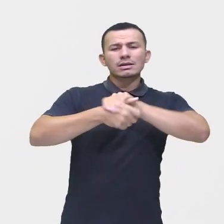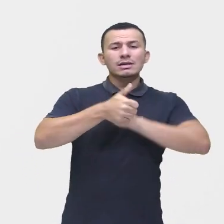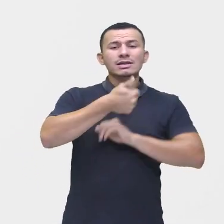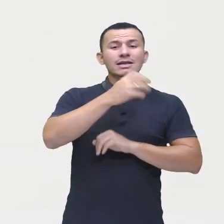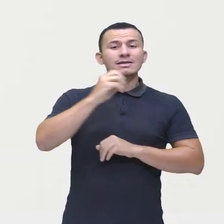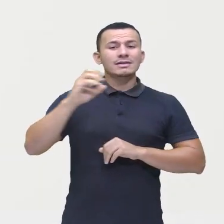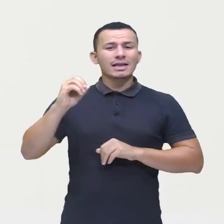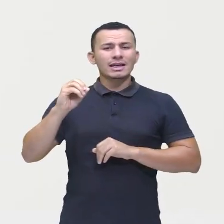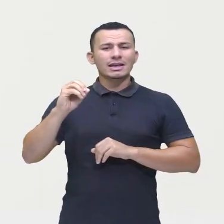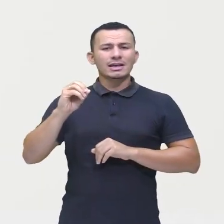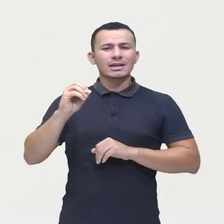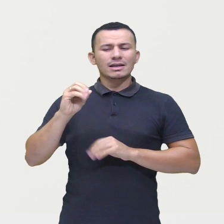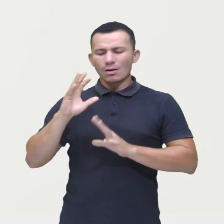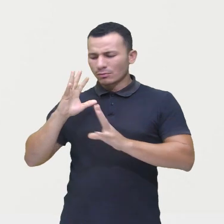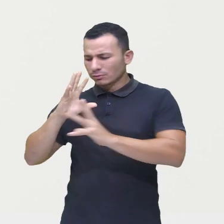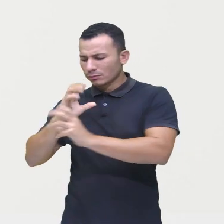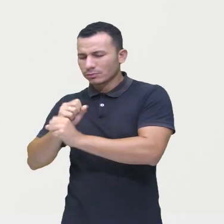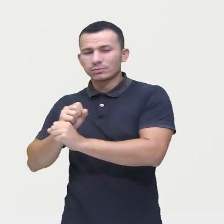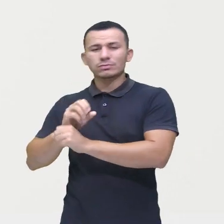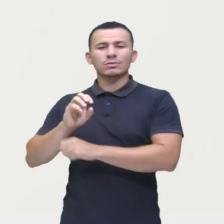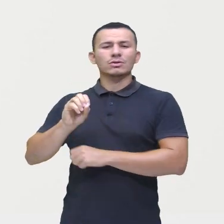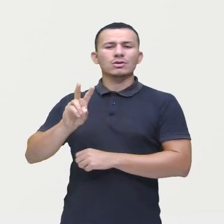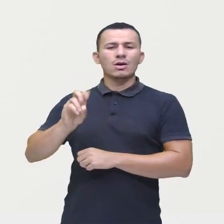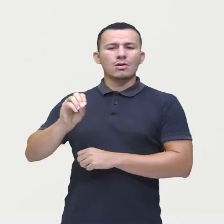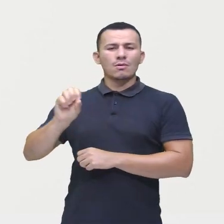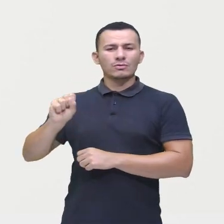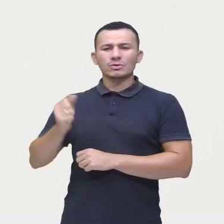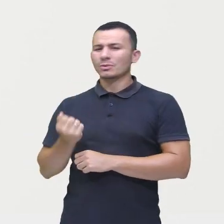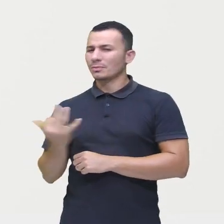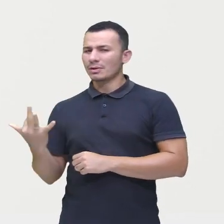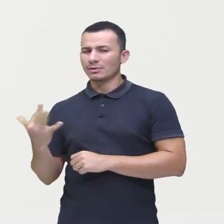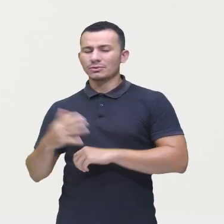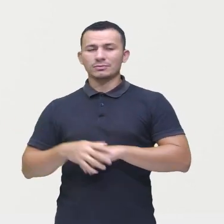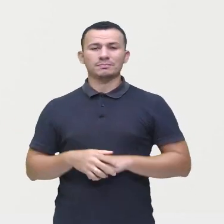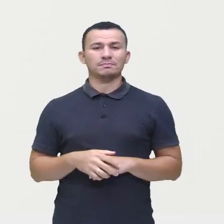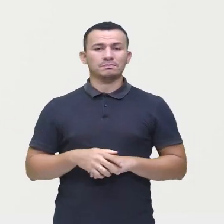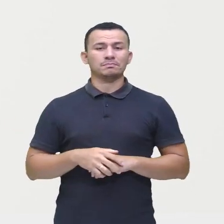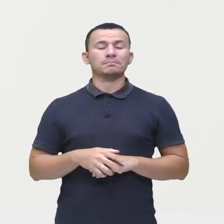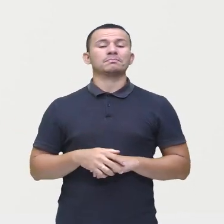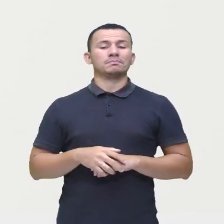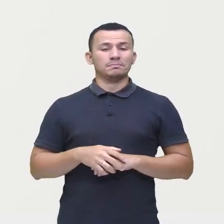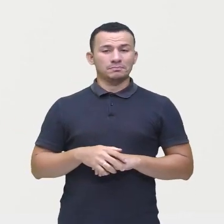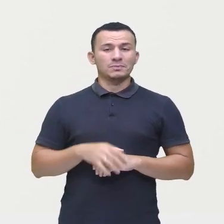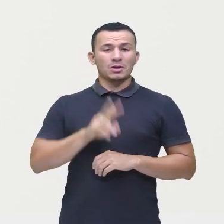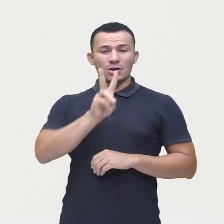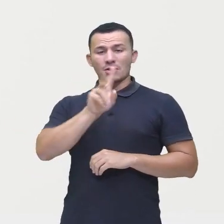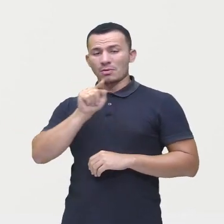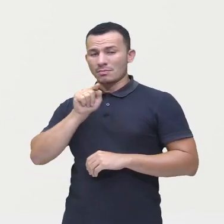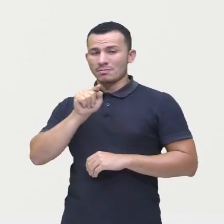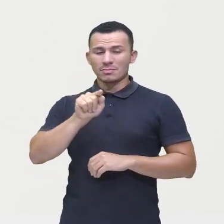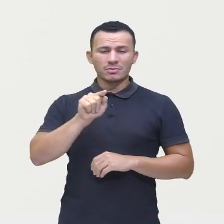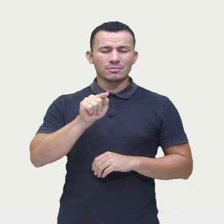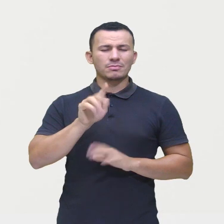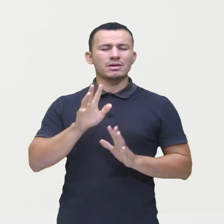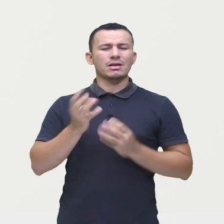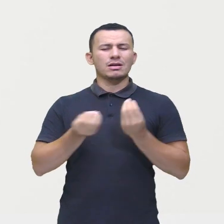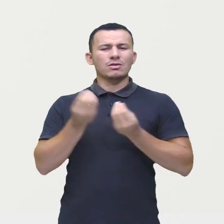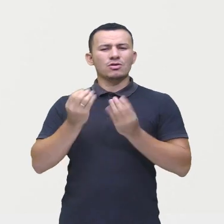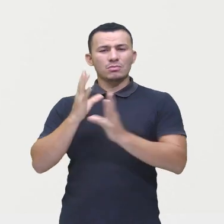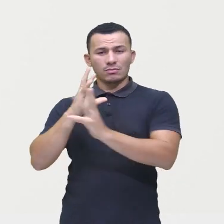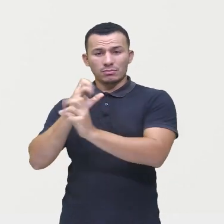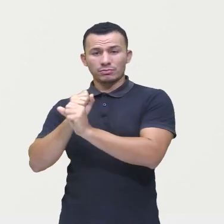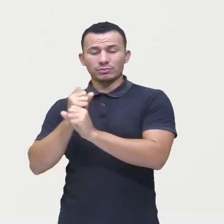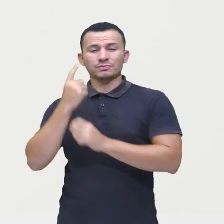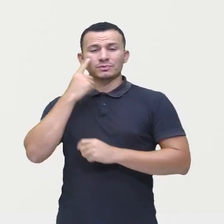tracajás? Né? Aqui que fica a pergunta, né? E o resultado deu 2.000, professor. Como é que a gente faz isso? 20